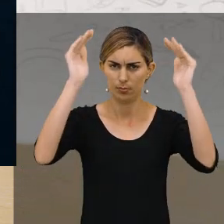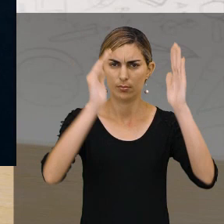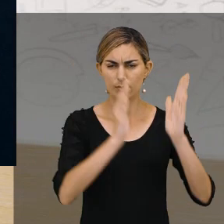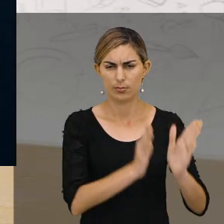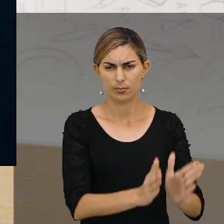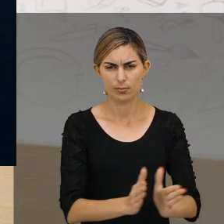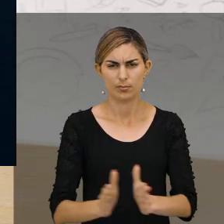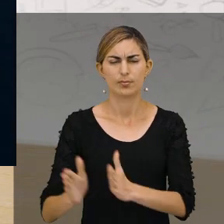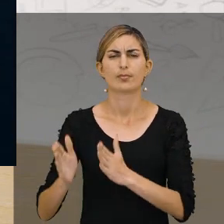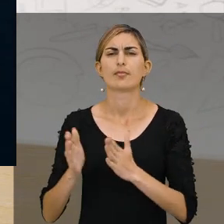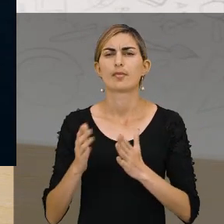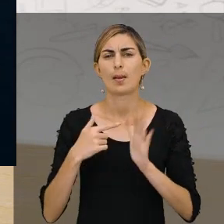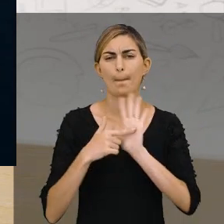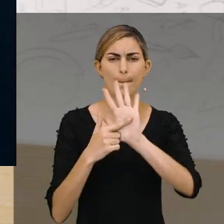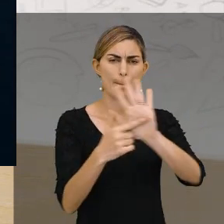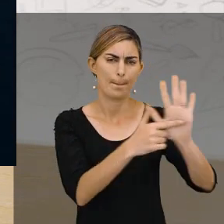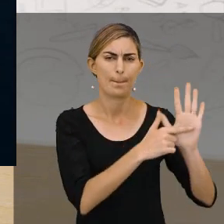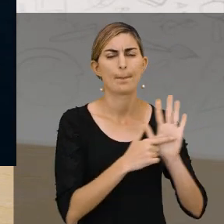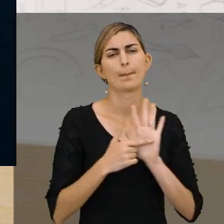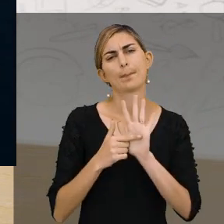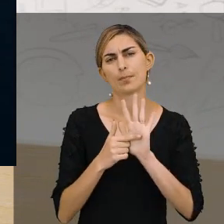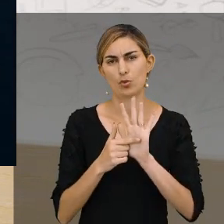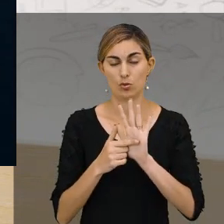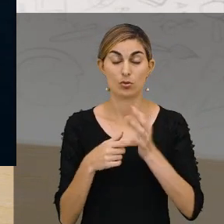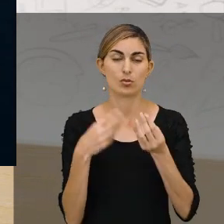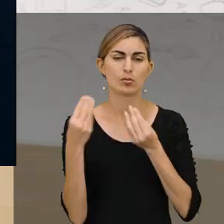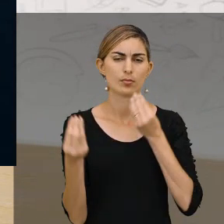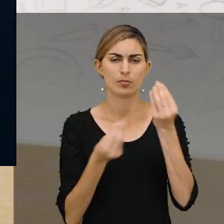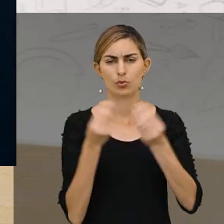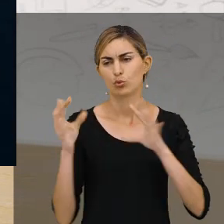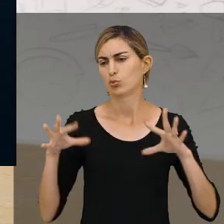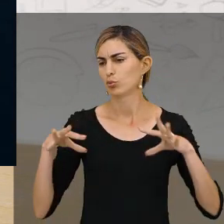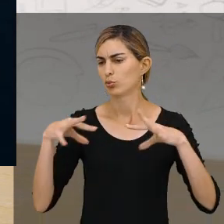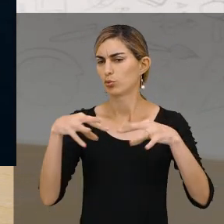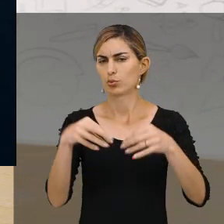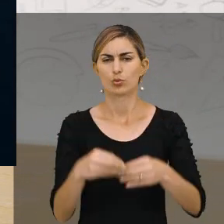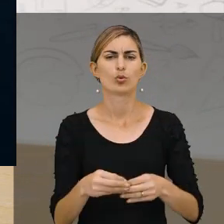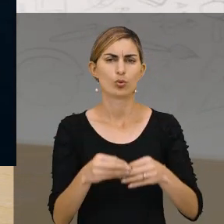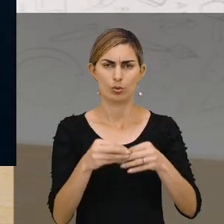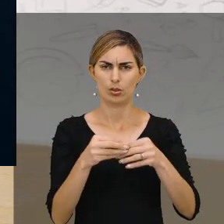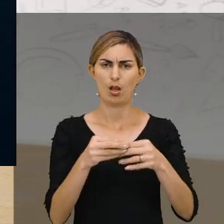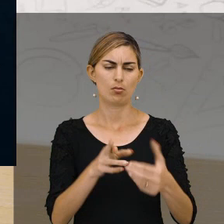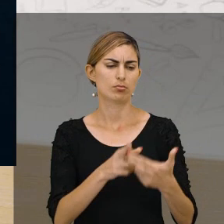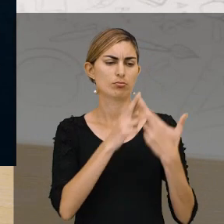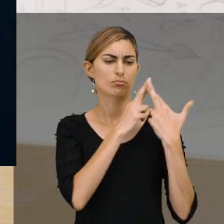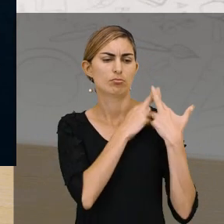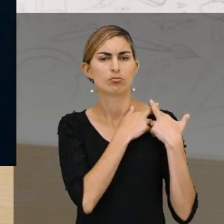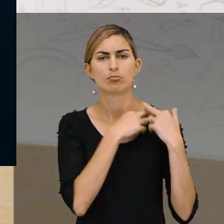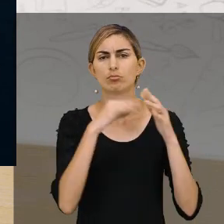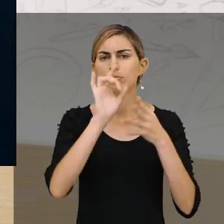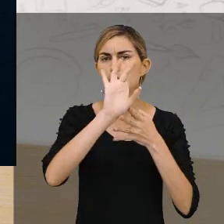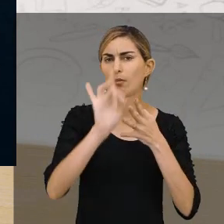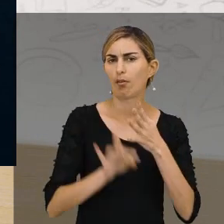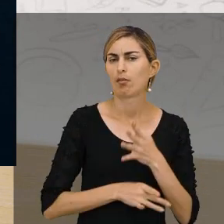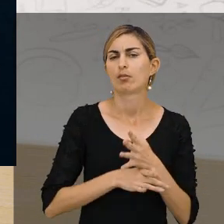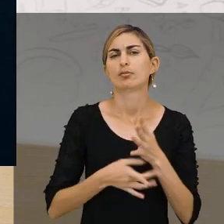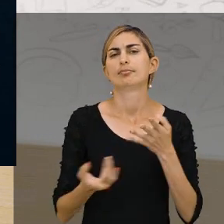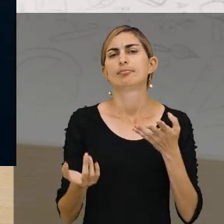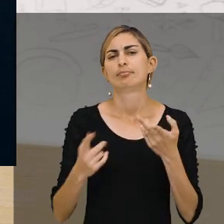dessa organização e apresenta a formalização de todas as funções,